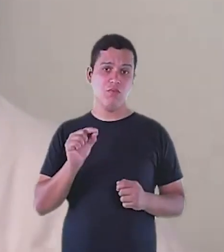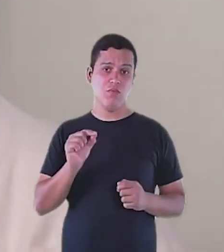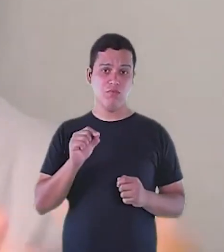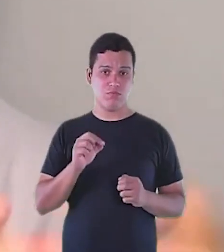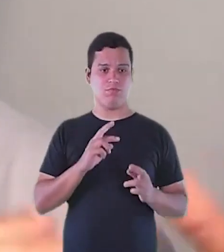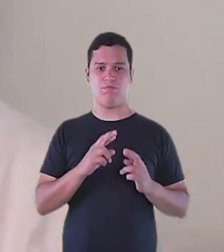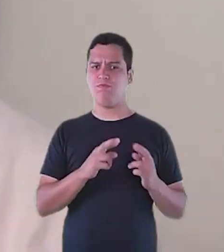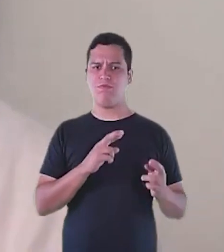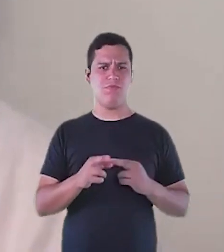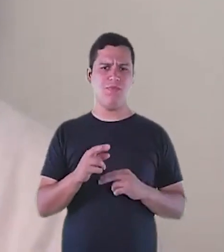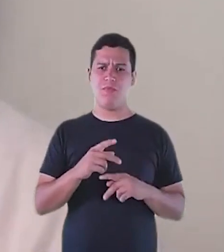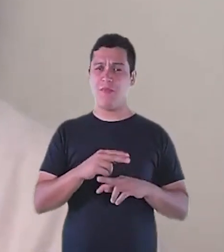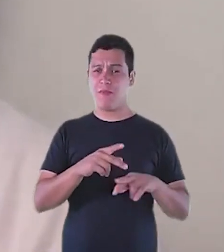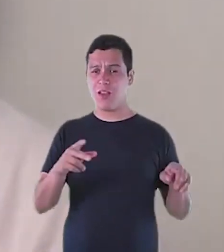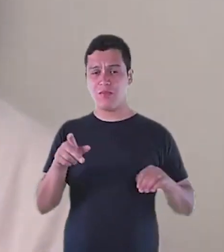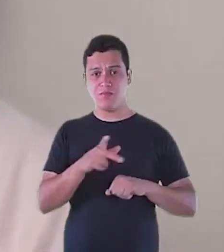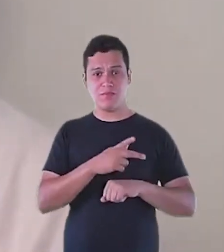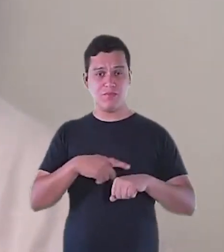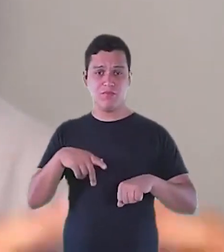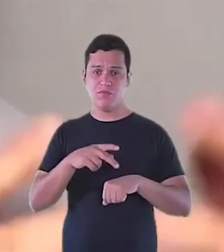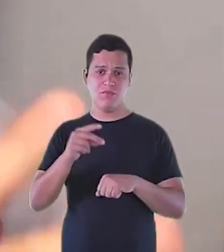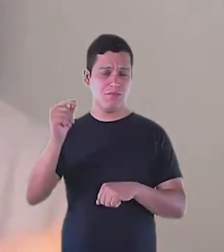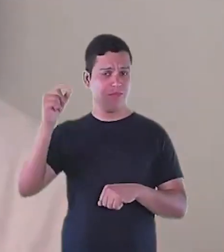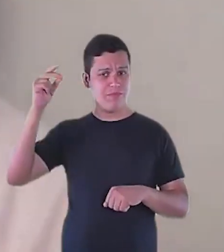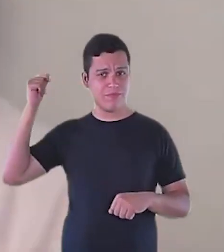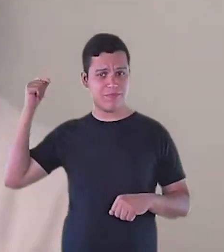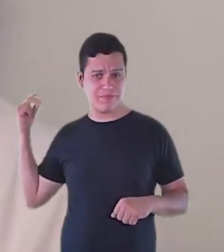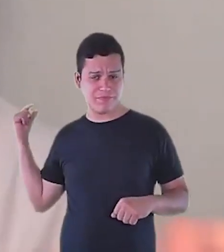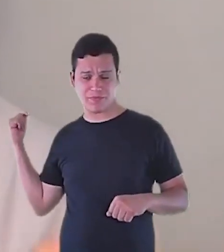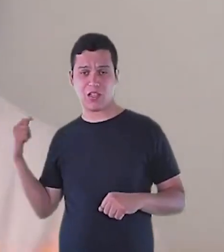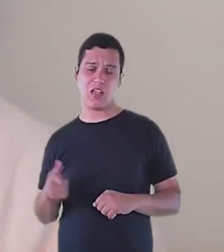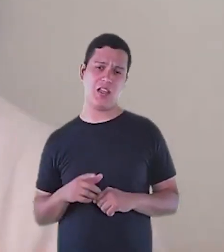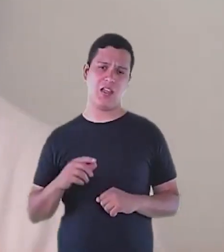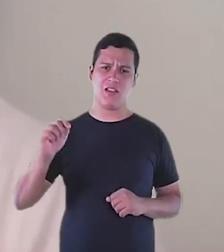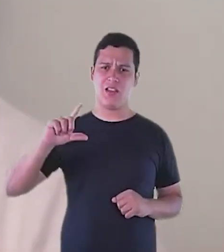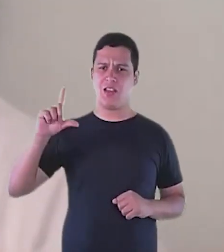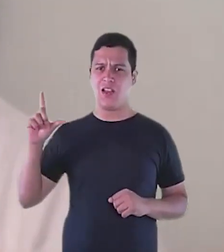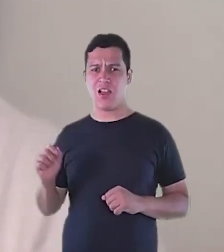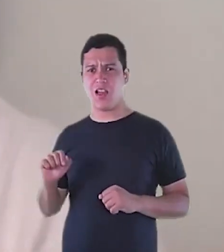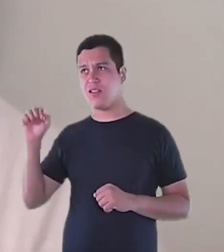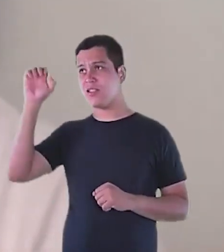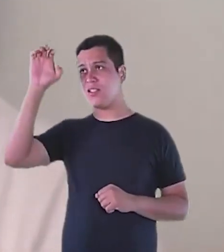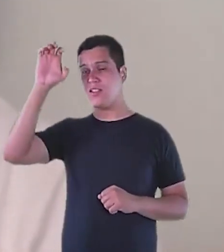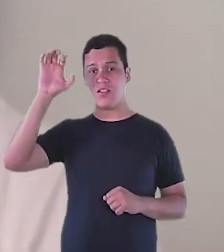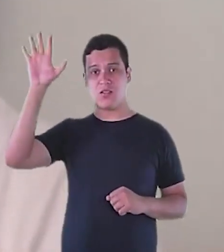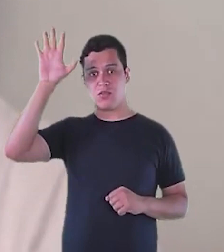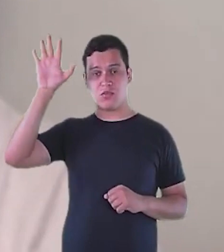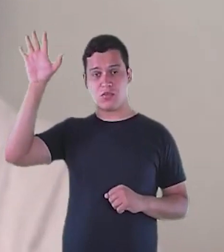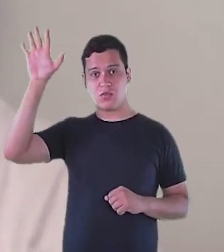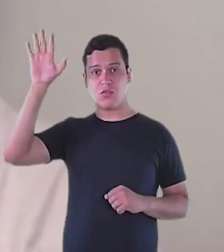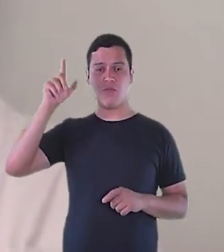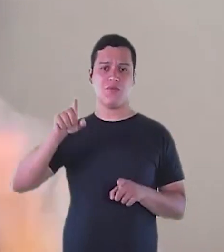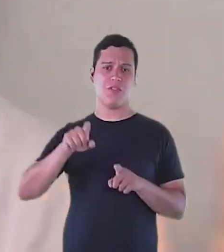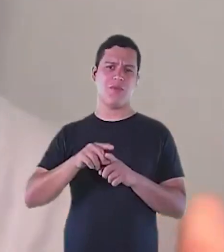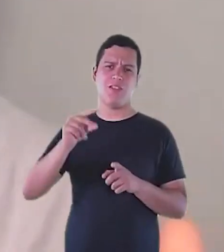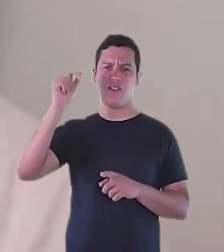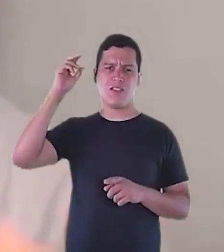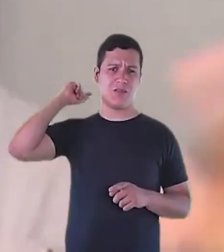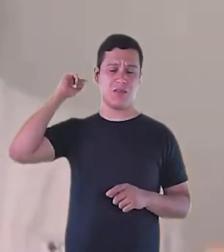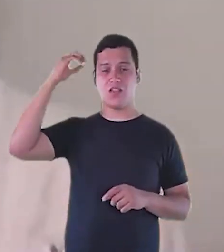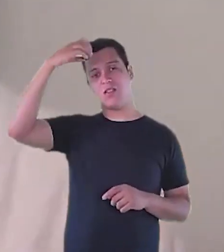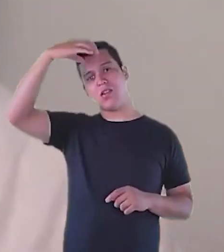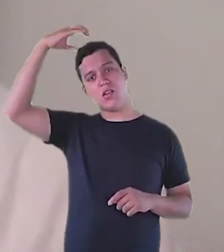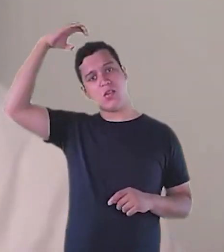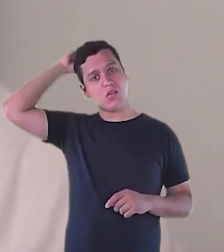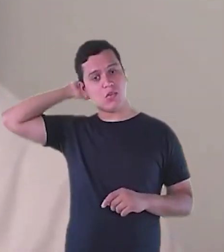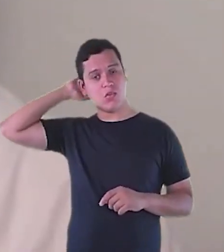muçulmanos, na América, antes da chegada dos europeus, na África, antes da chegada dos portugueses, sempre houve escravidão. Então eu falo sobre